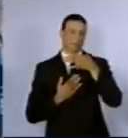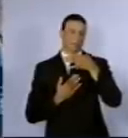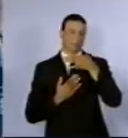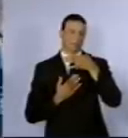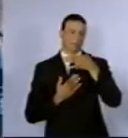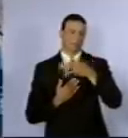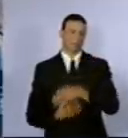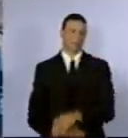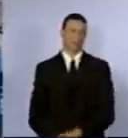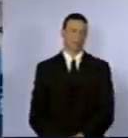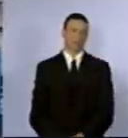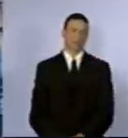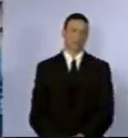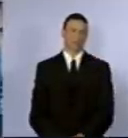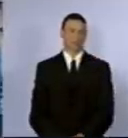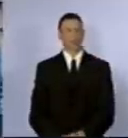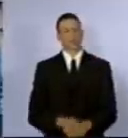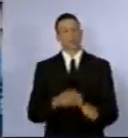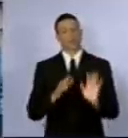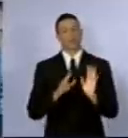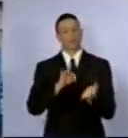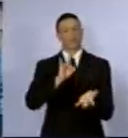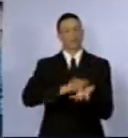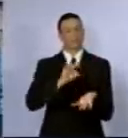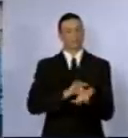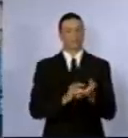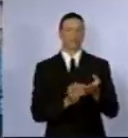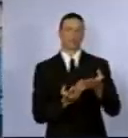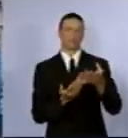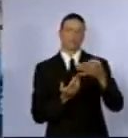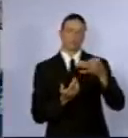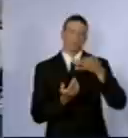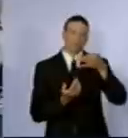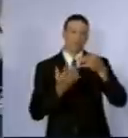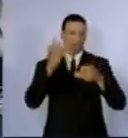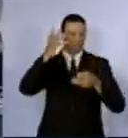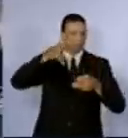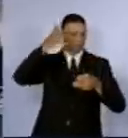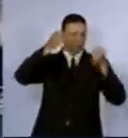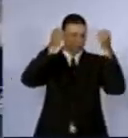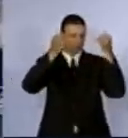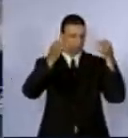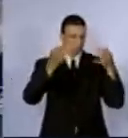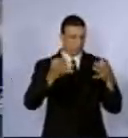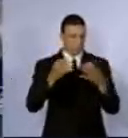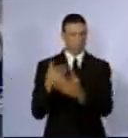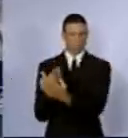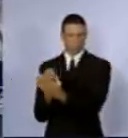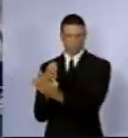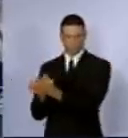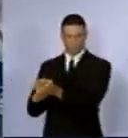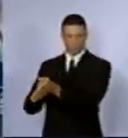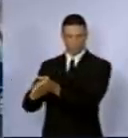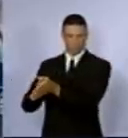the question officially. Bom, na verdade, o que eu gostaria de dizer com relação a isso, os estudos que